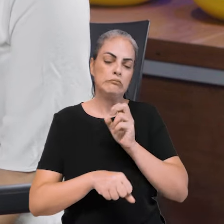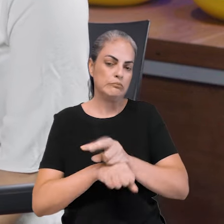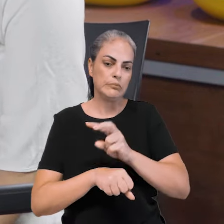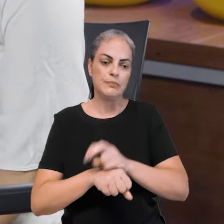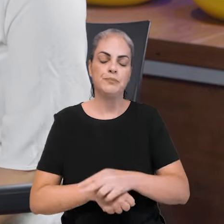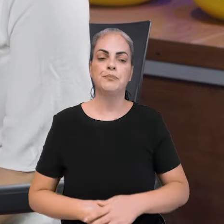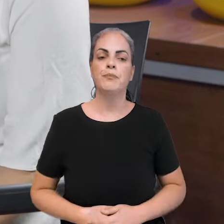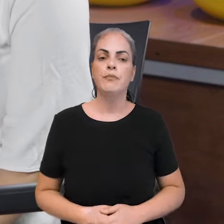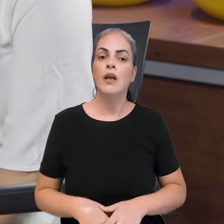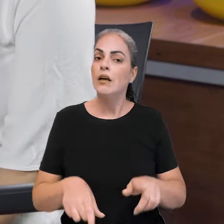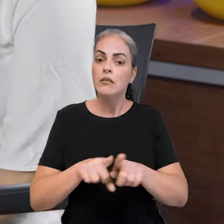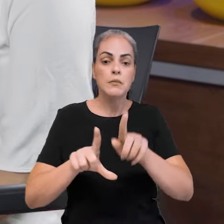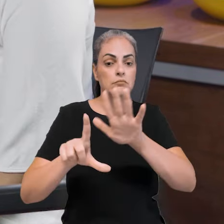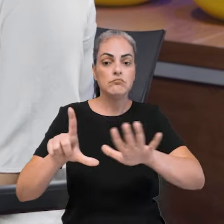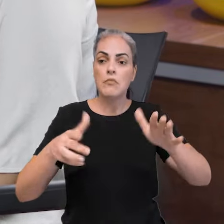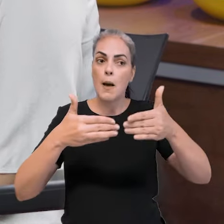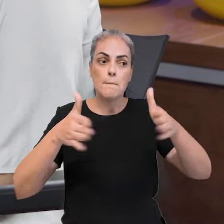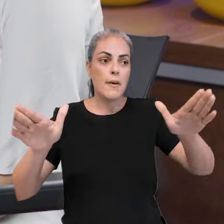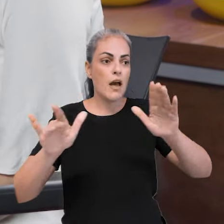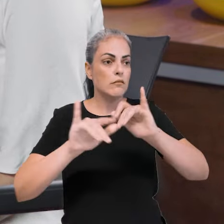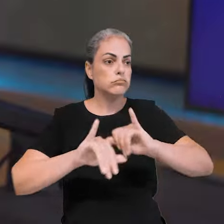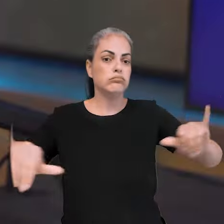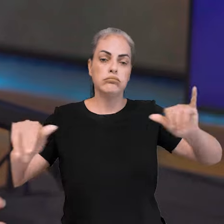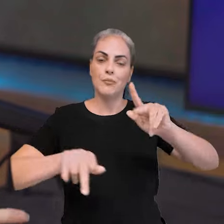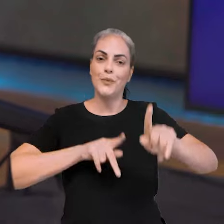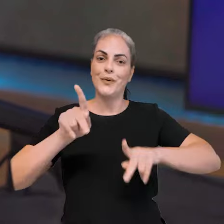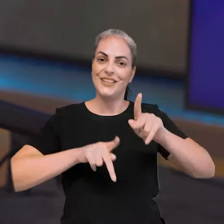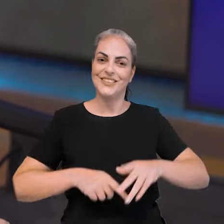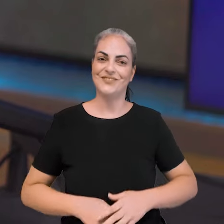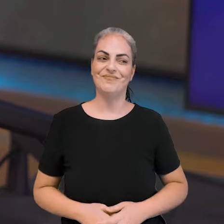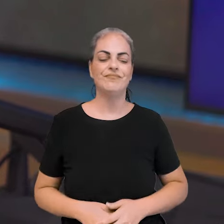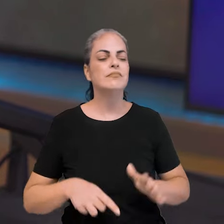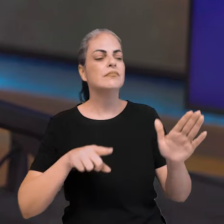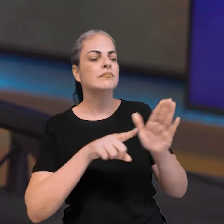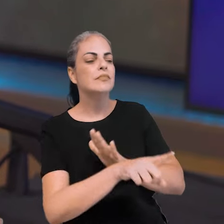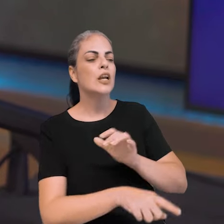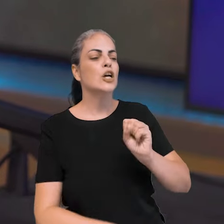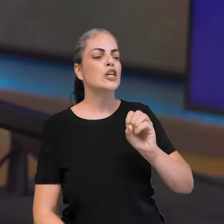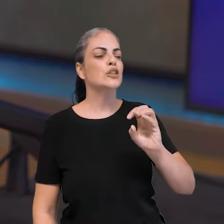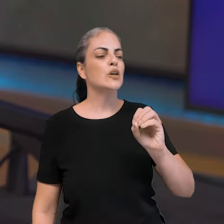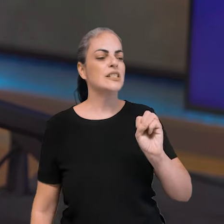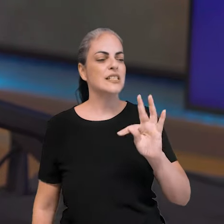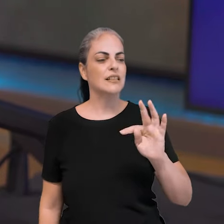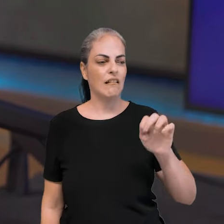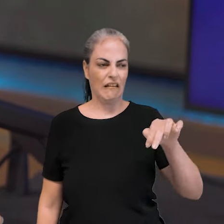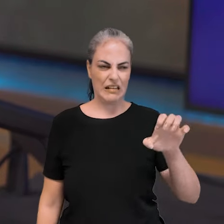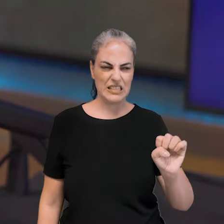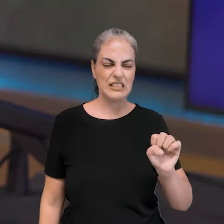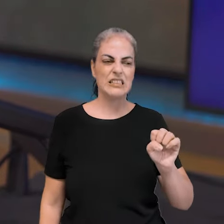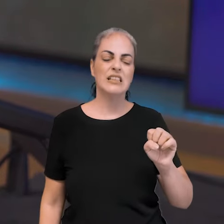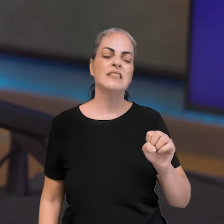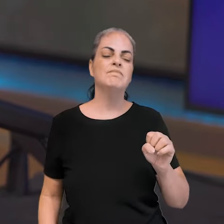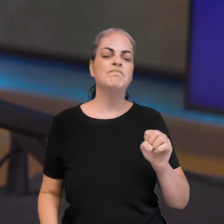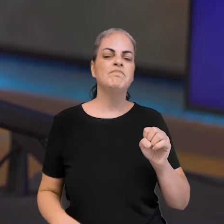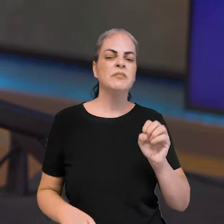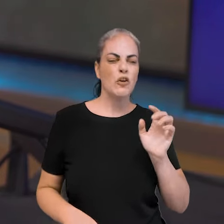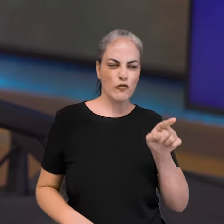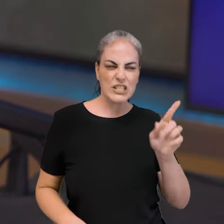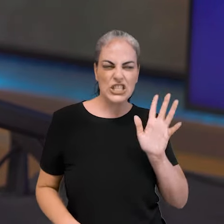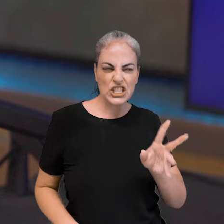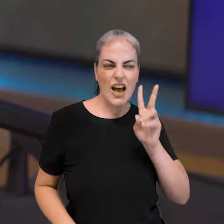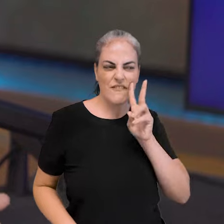toda a população o acesso a esses dados. E Sóstenes, a exposição a agrotóxicos é uma situação que você